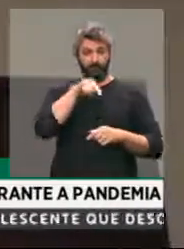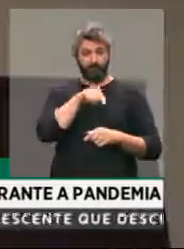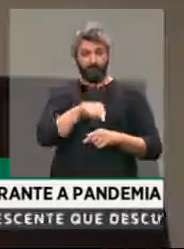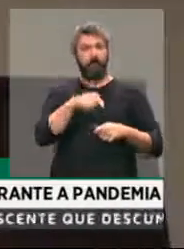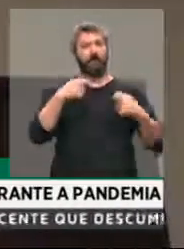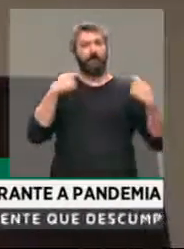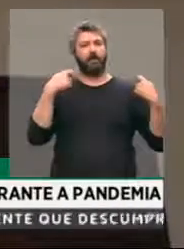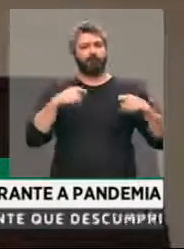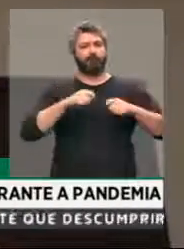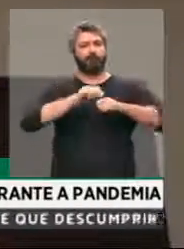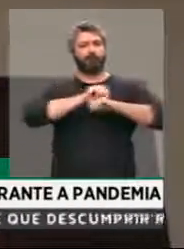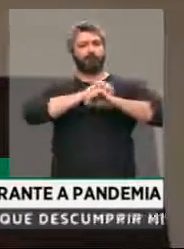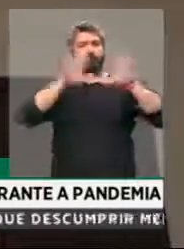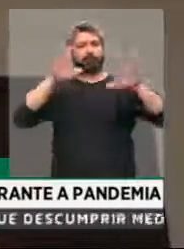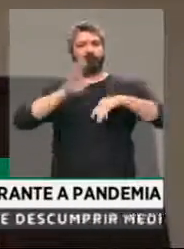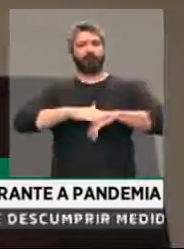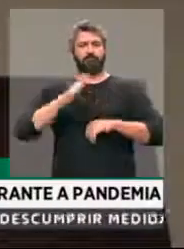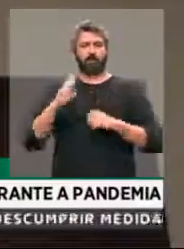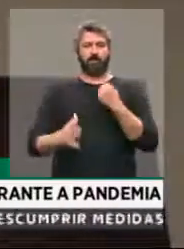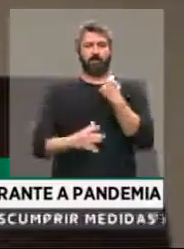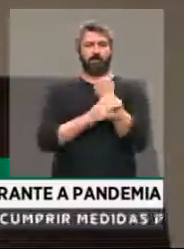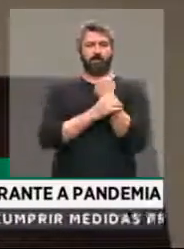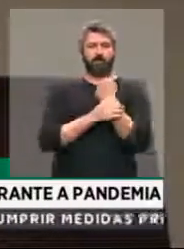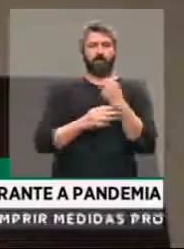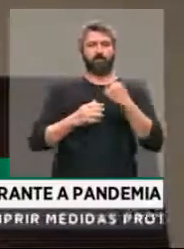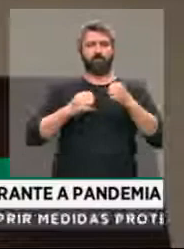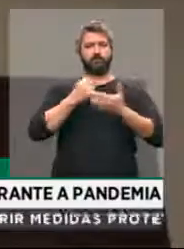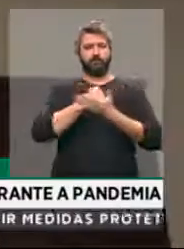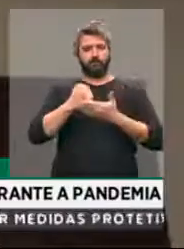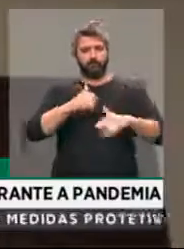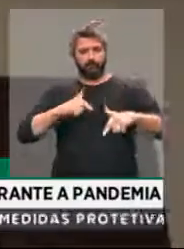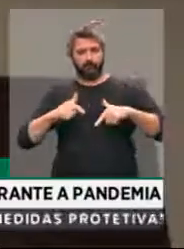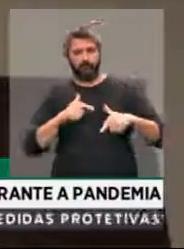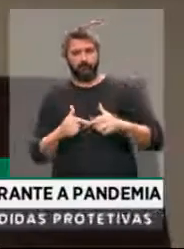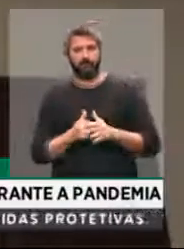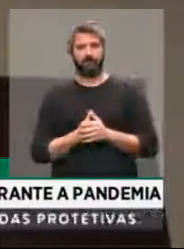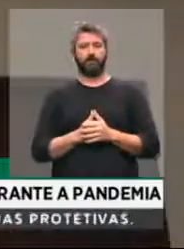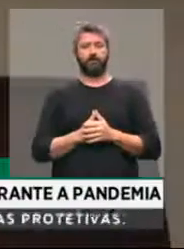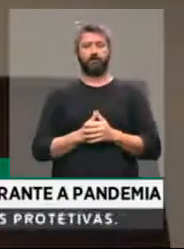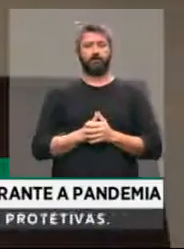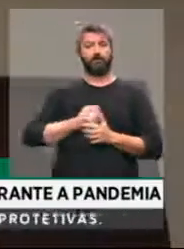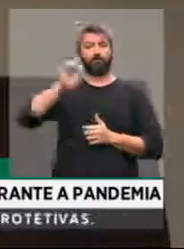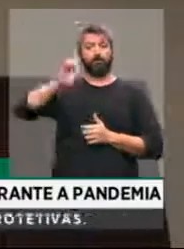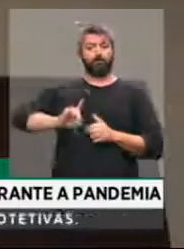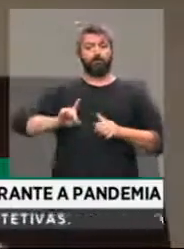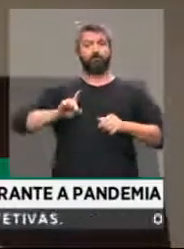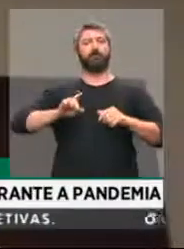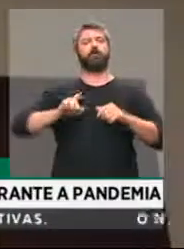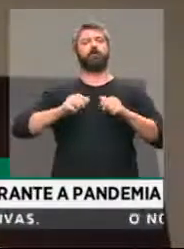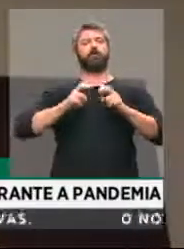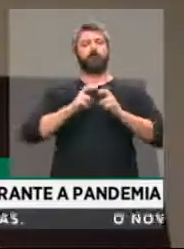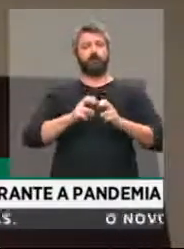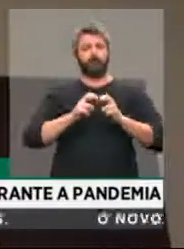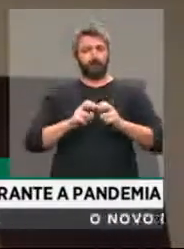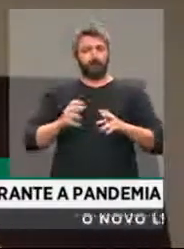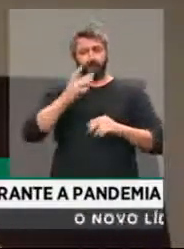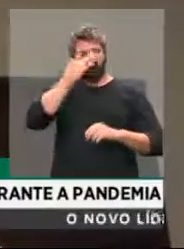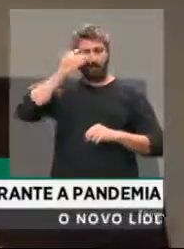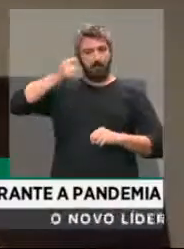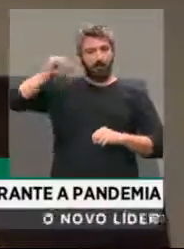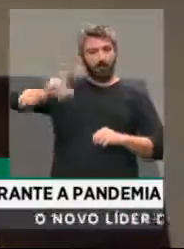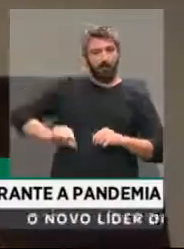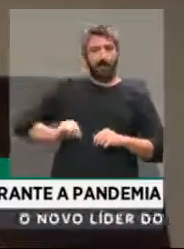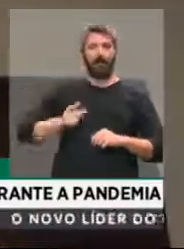luz de uma transparência muito grande, da garantia do emprego, da garantia do direito ao transporte da população mais barato,